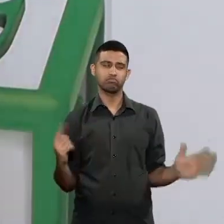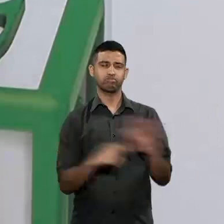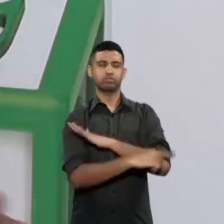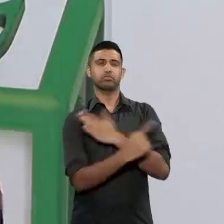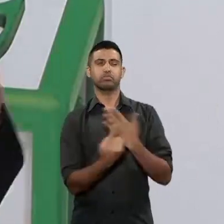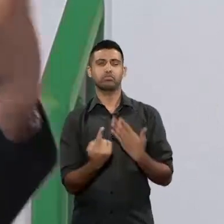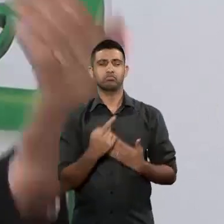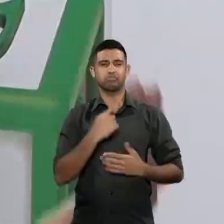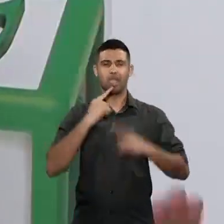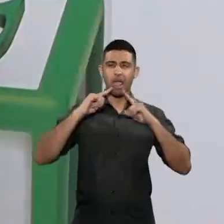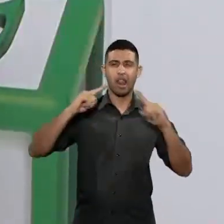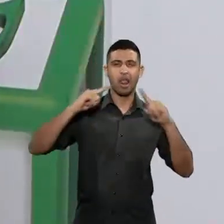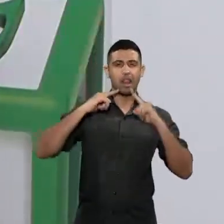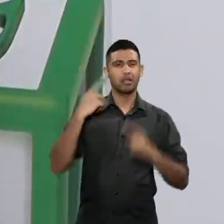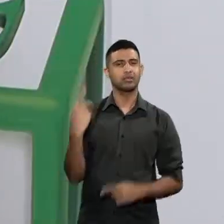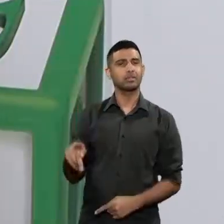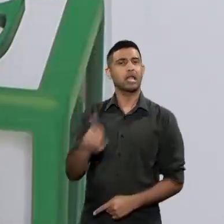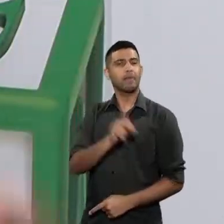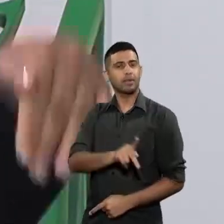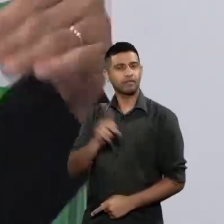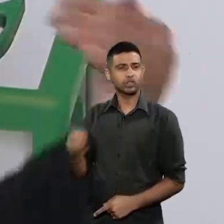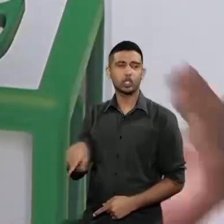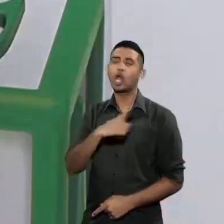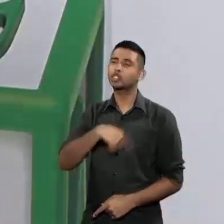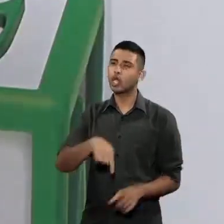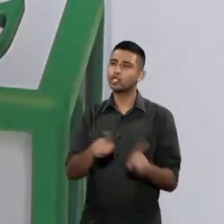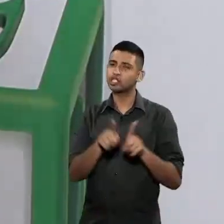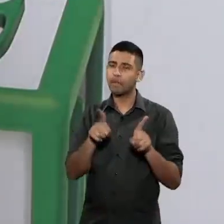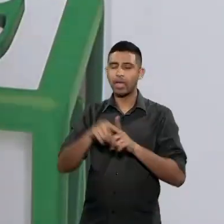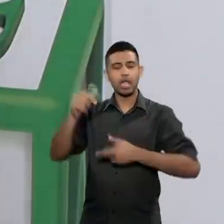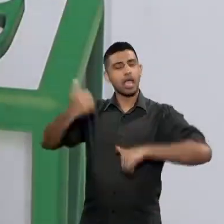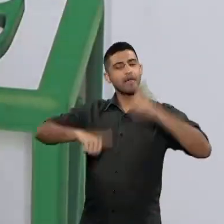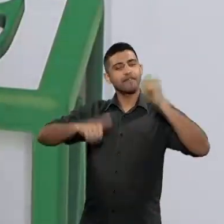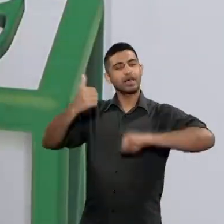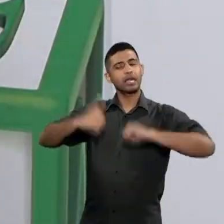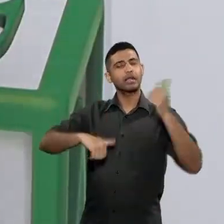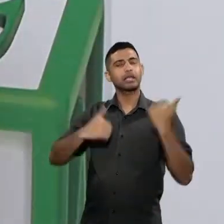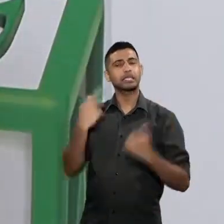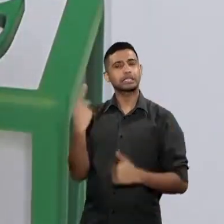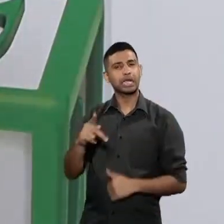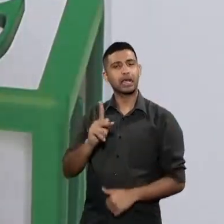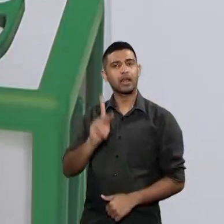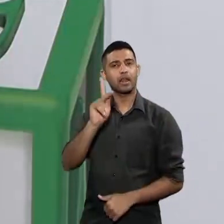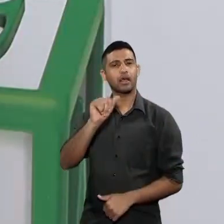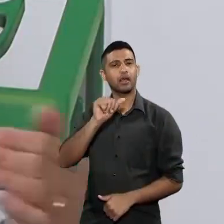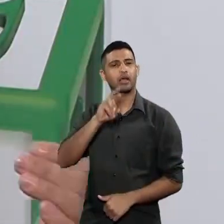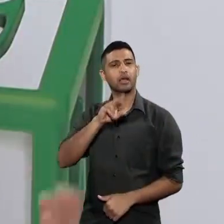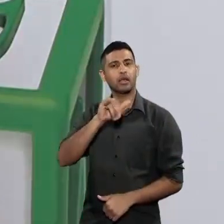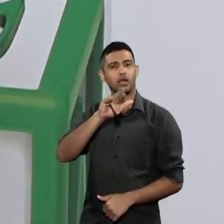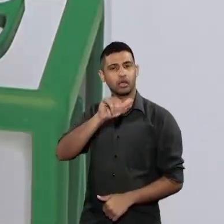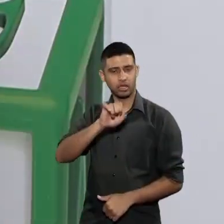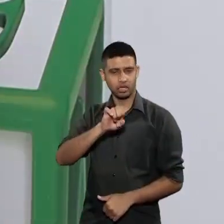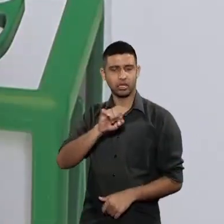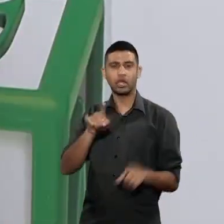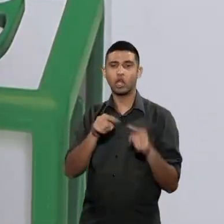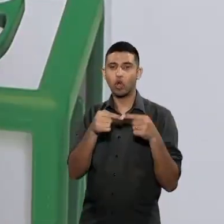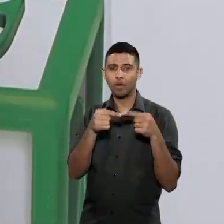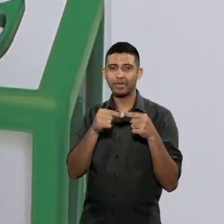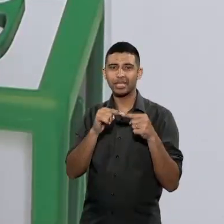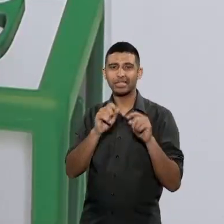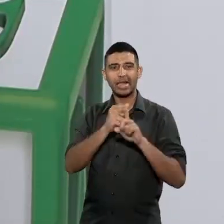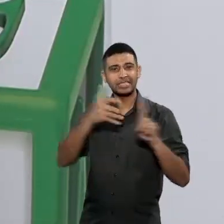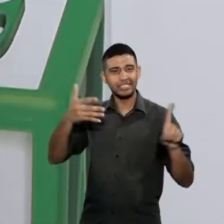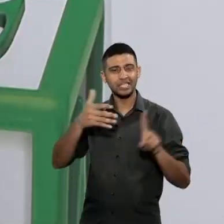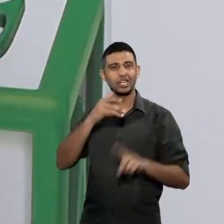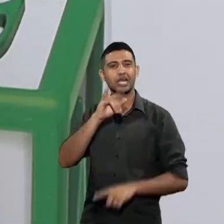questionamento da professora, com essas queixas da professora, nós fizemos também a avaliação da Karina para a síndrome de